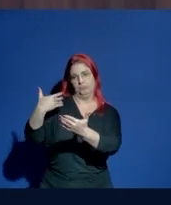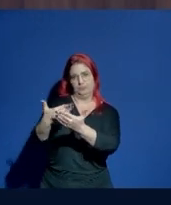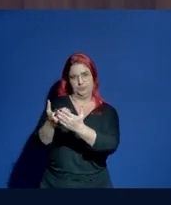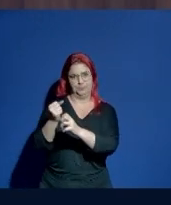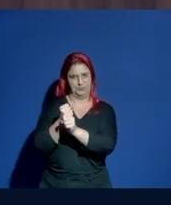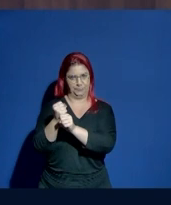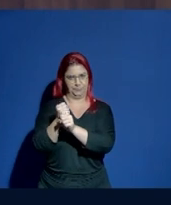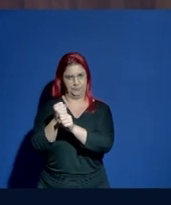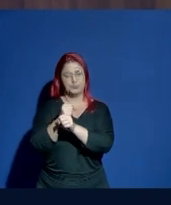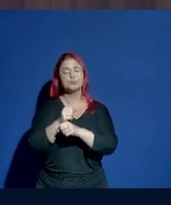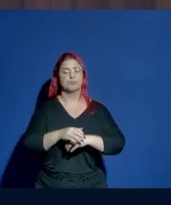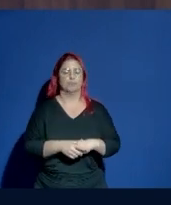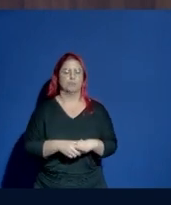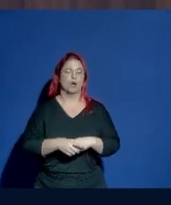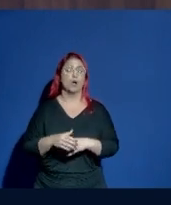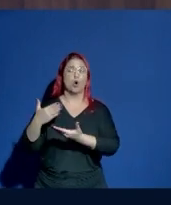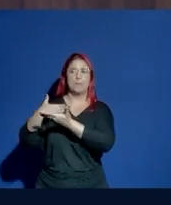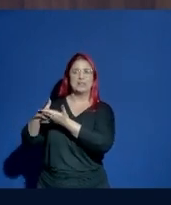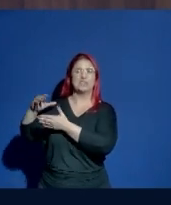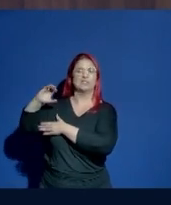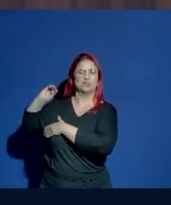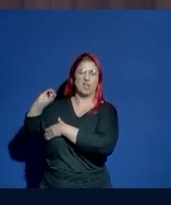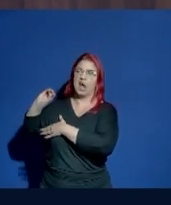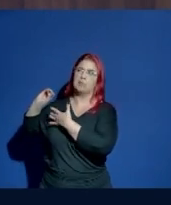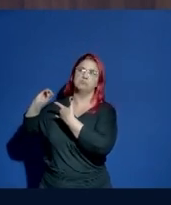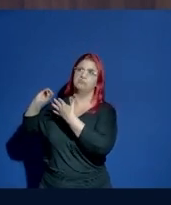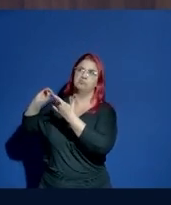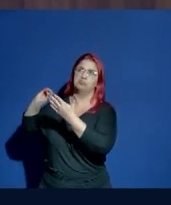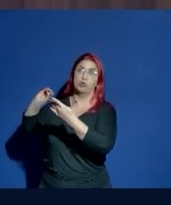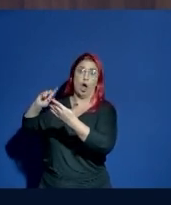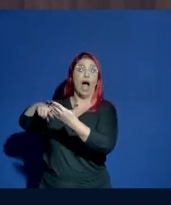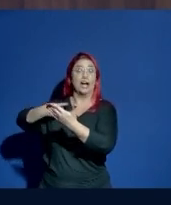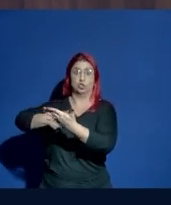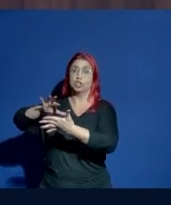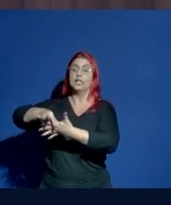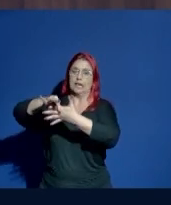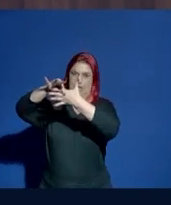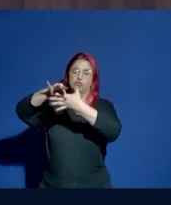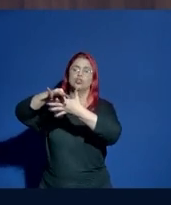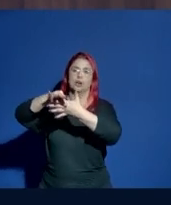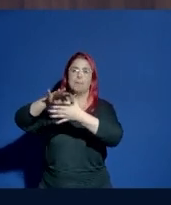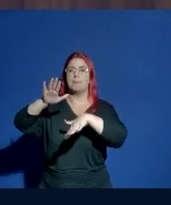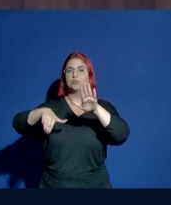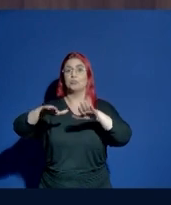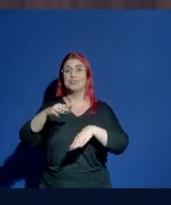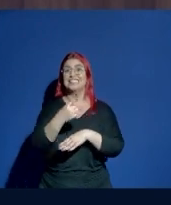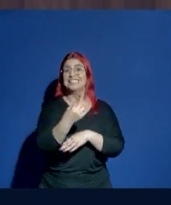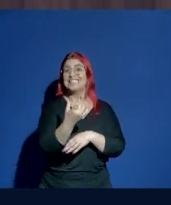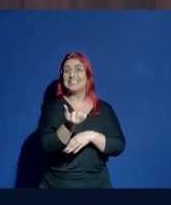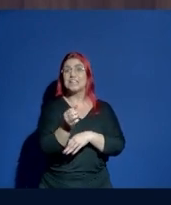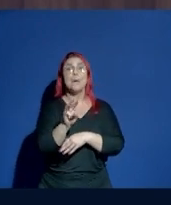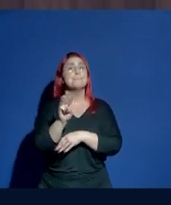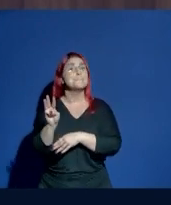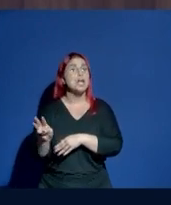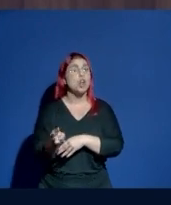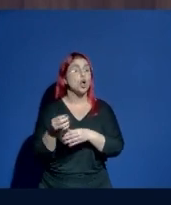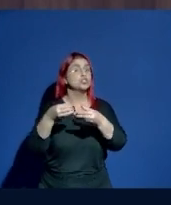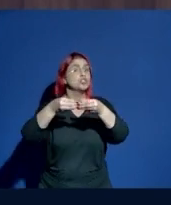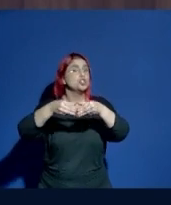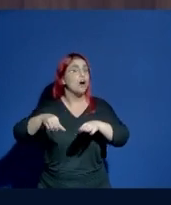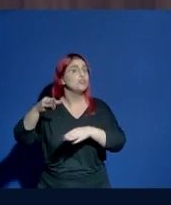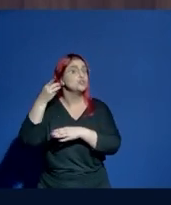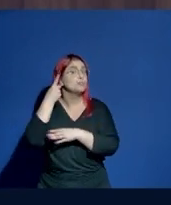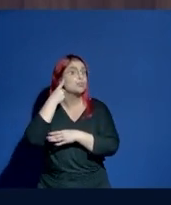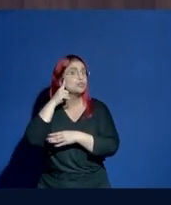saindo basicamente do zero à empresa líder. Hoje, a Granja Faria produz em torno de 16 milhões de ovos por